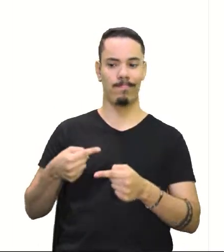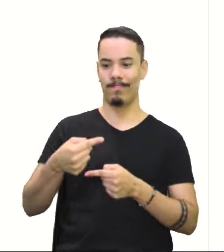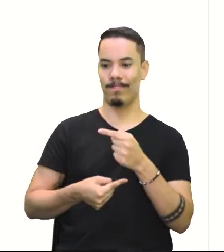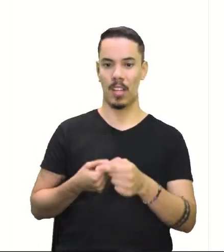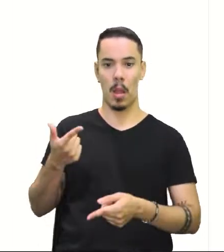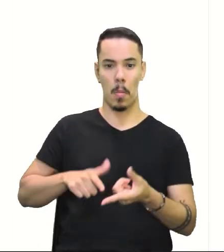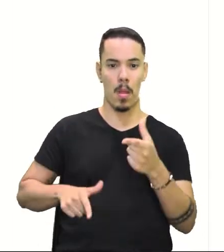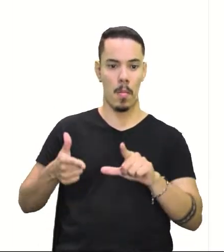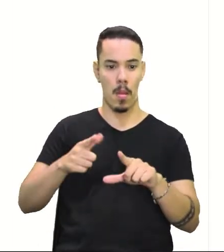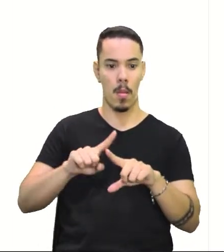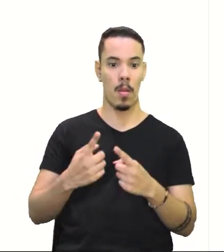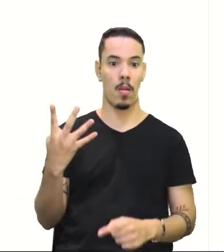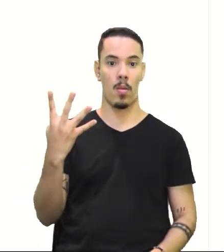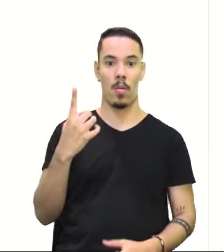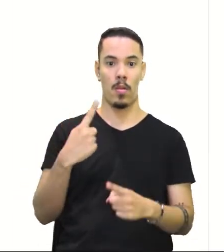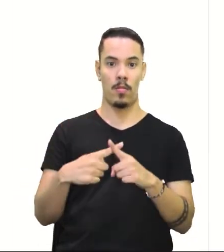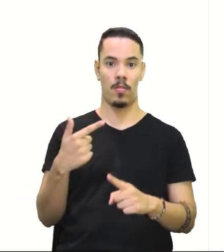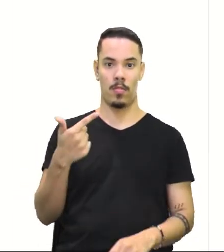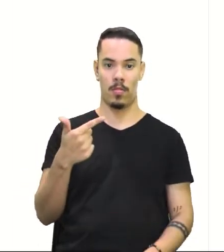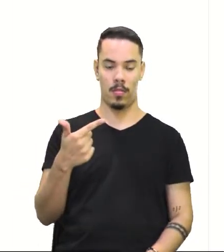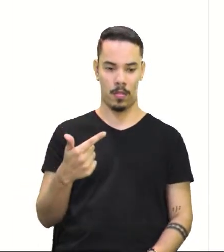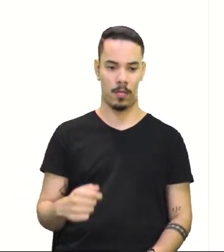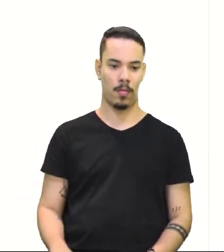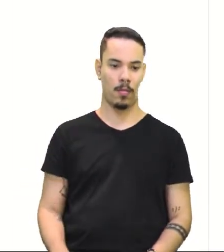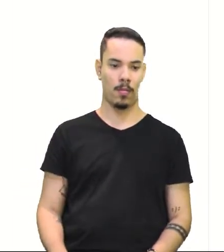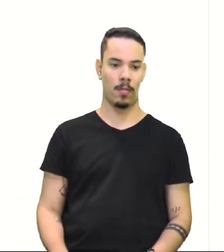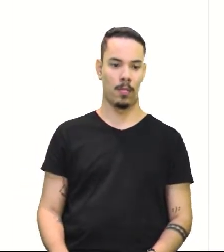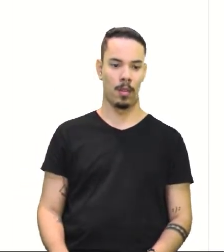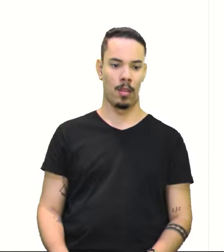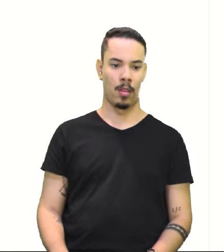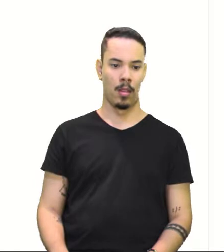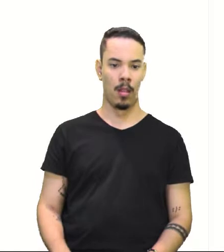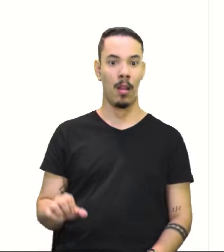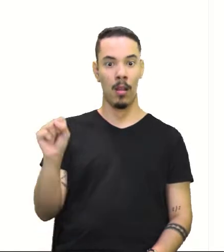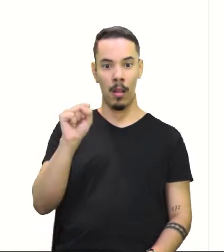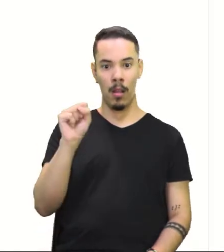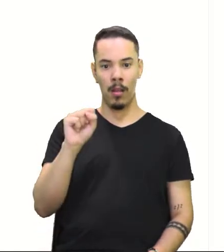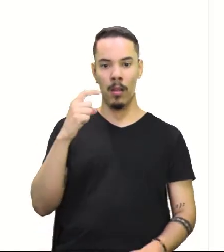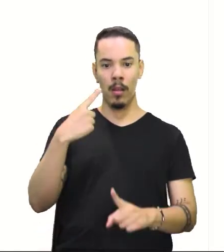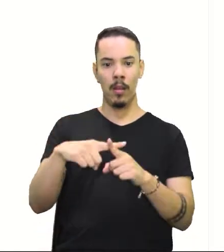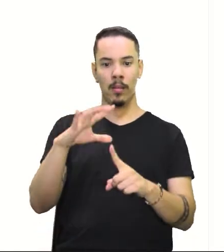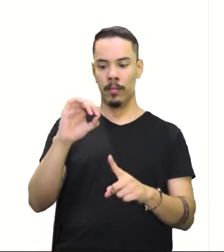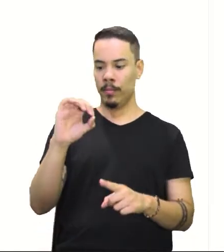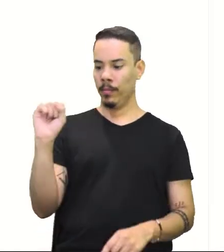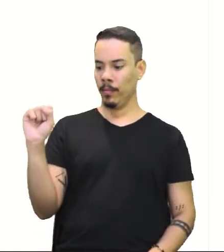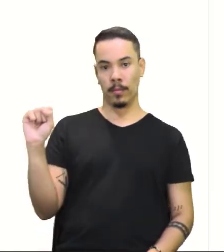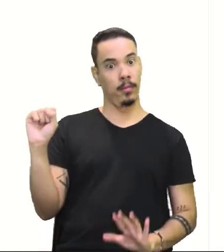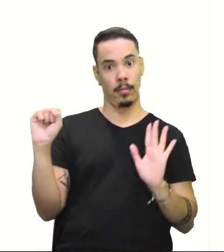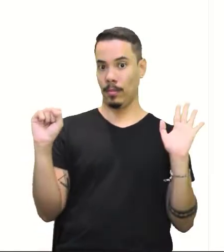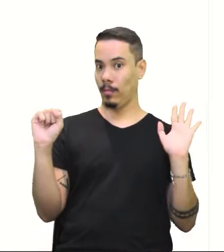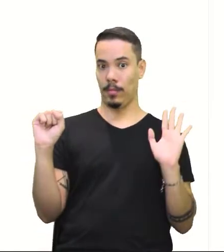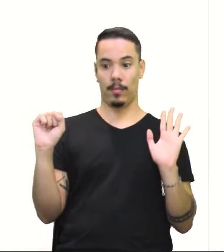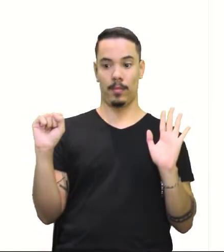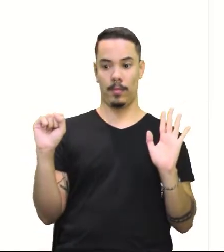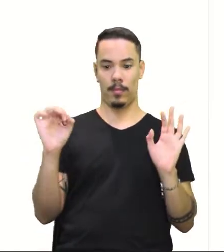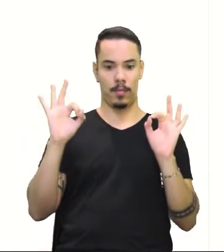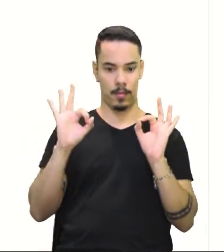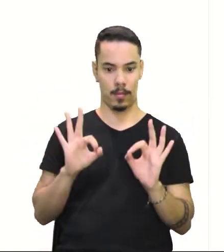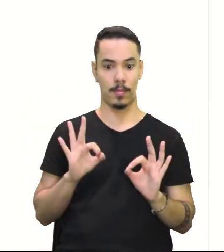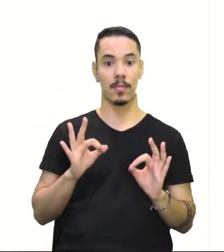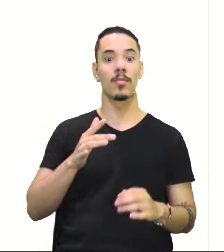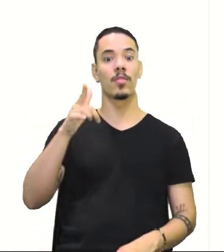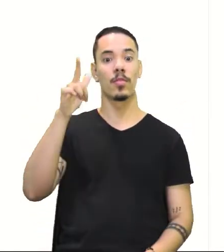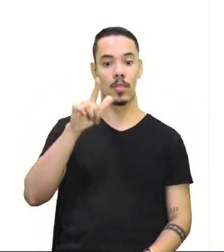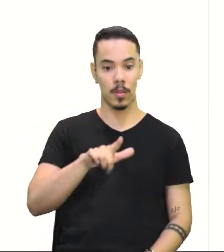agora é 4 vezes 2. 8. 4 vezes 2, 8 mais 0. 8. 8. Agora de